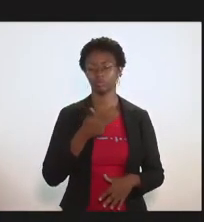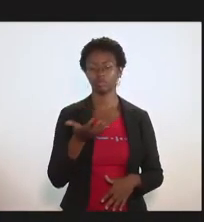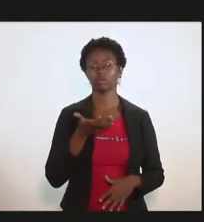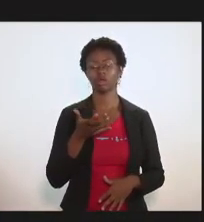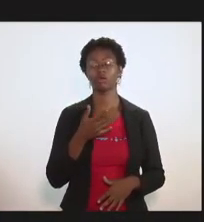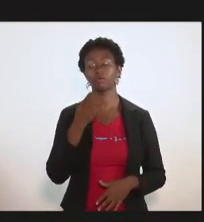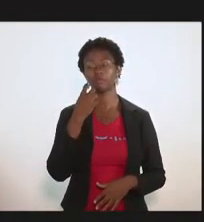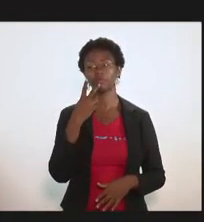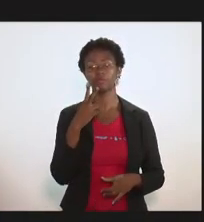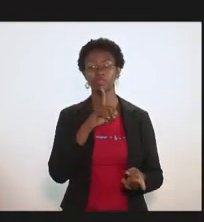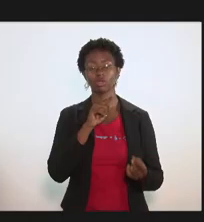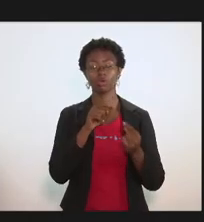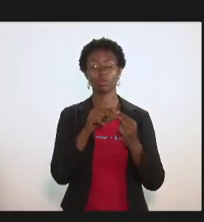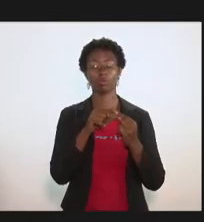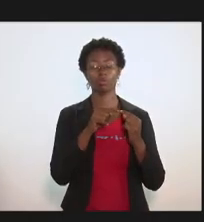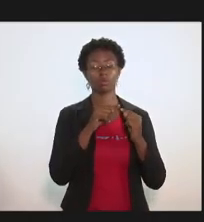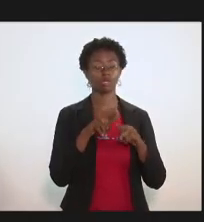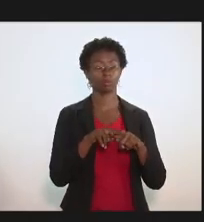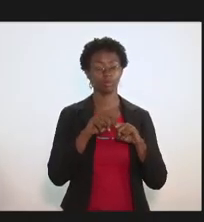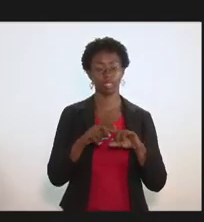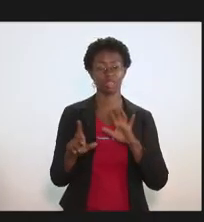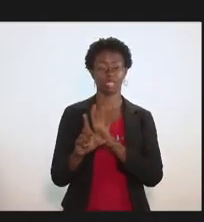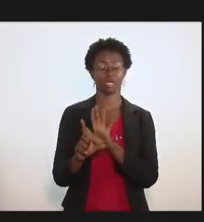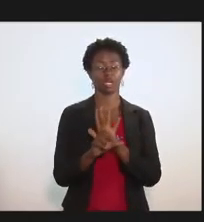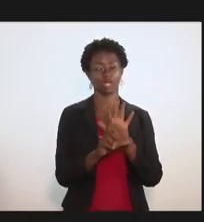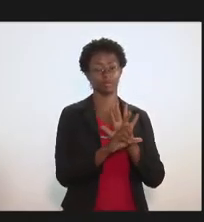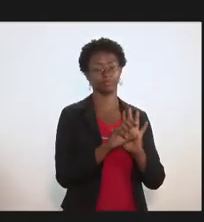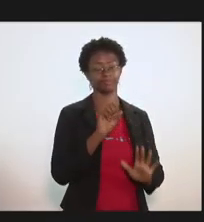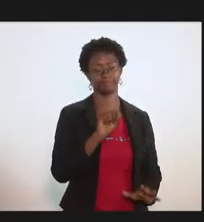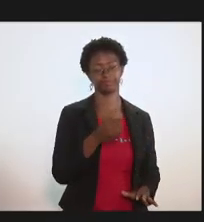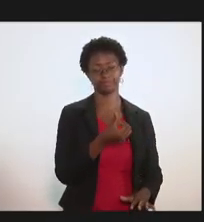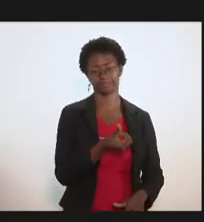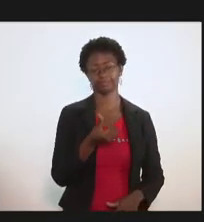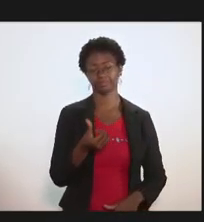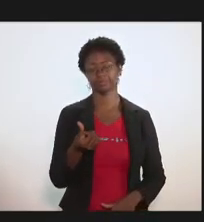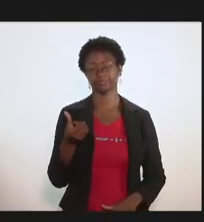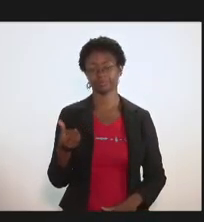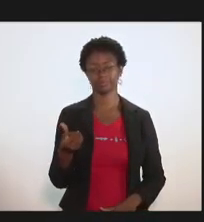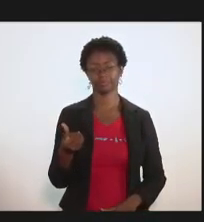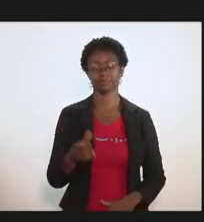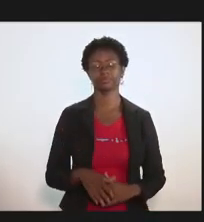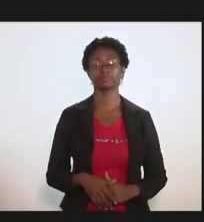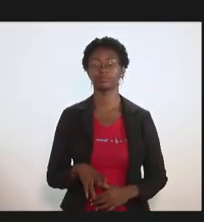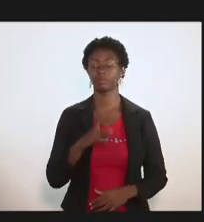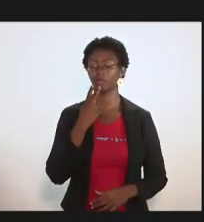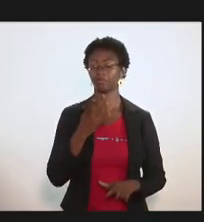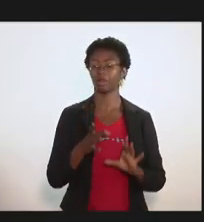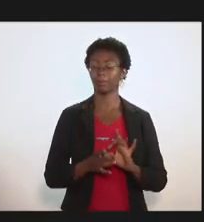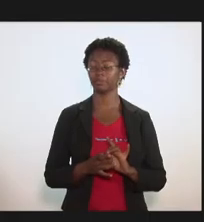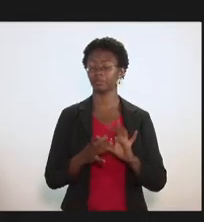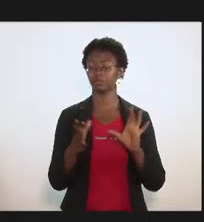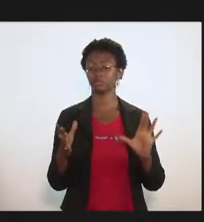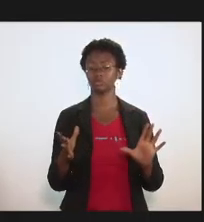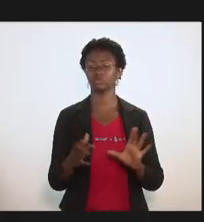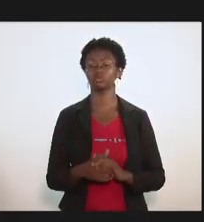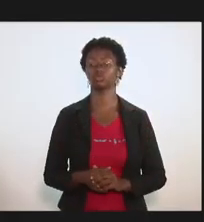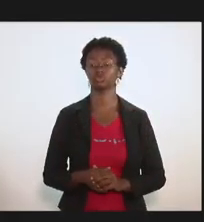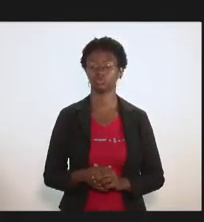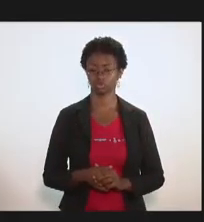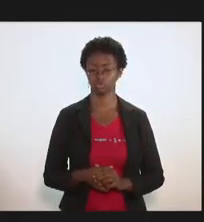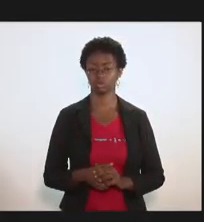ela vai ficar a vigiar durante 2 anos, está sendo revogada por uma outra, que já foi aprovada do Congresso Nacional.